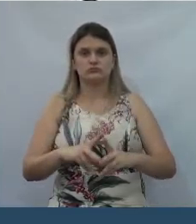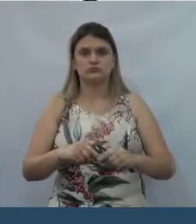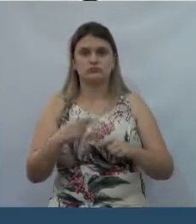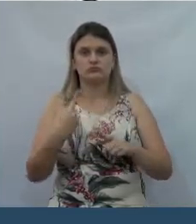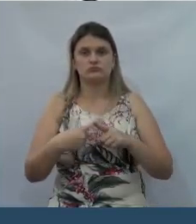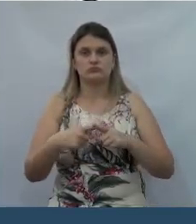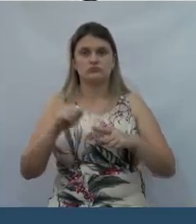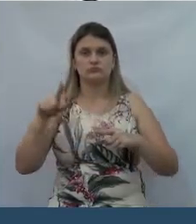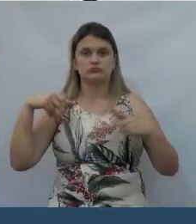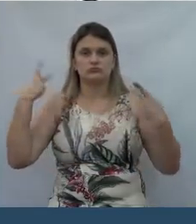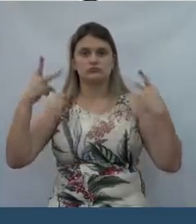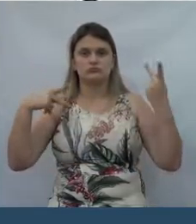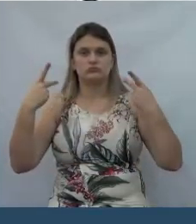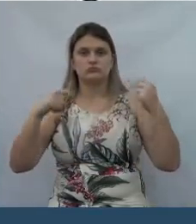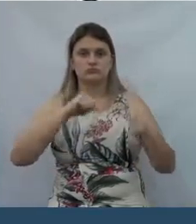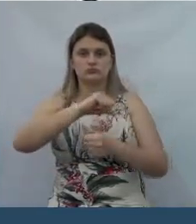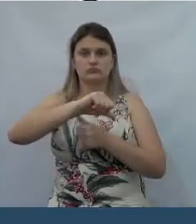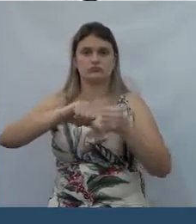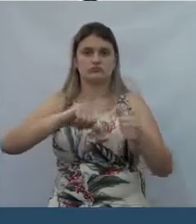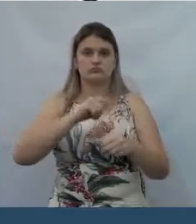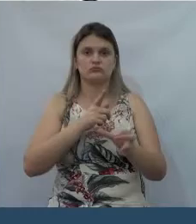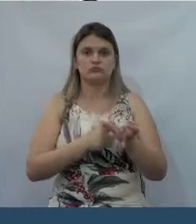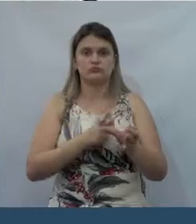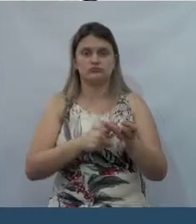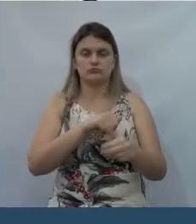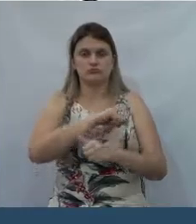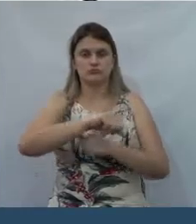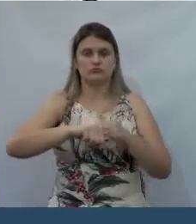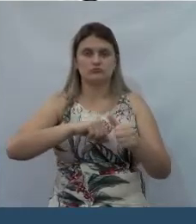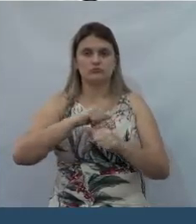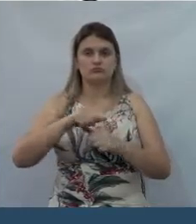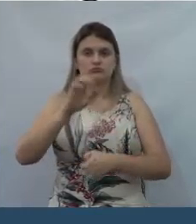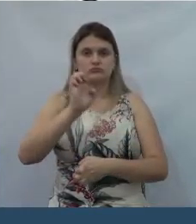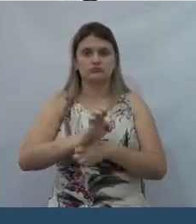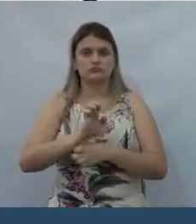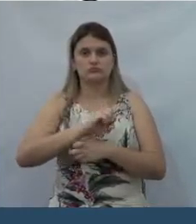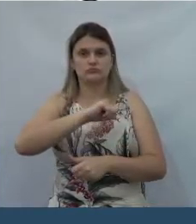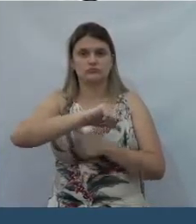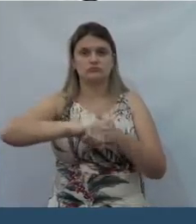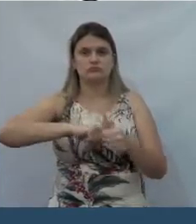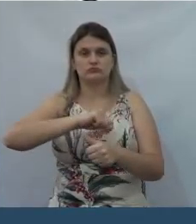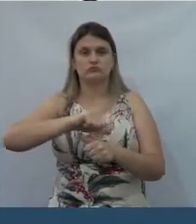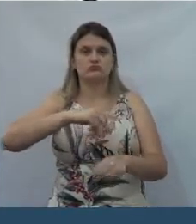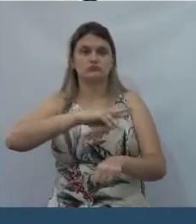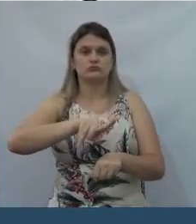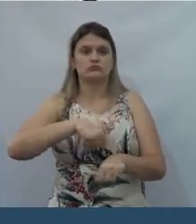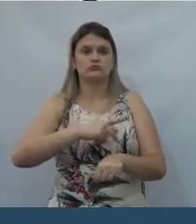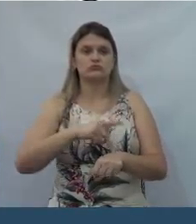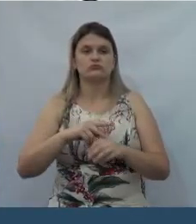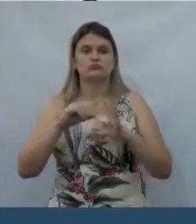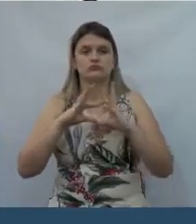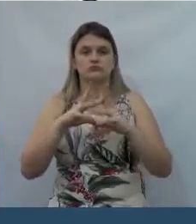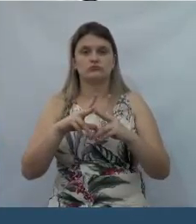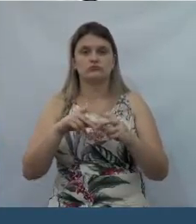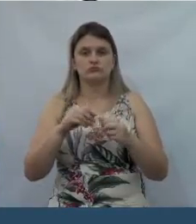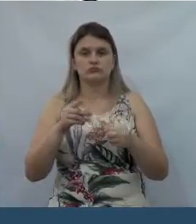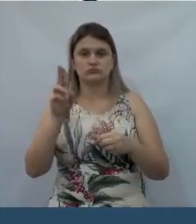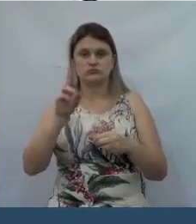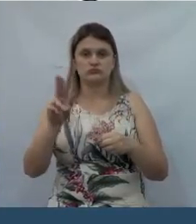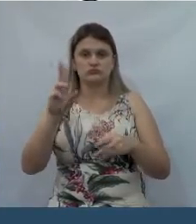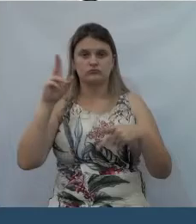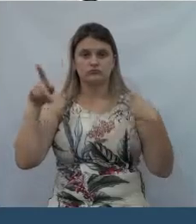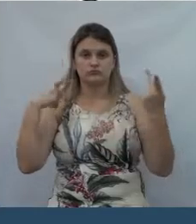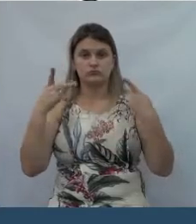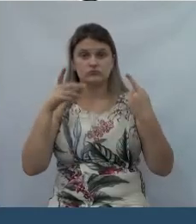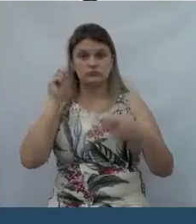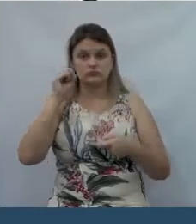é a política que move uma cidade, move um estado e move um país. Tudo passa pela política. E